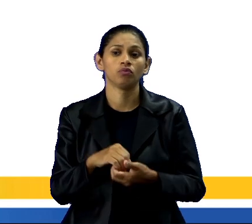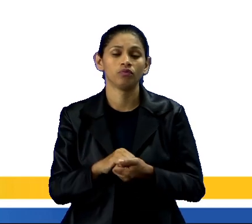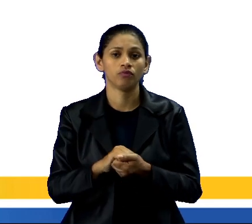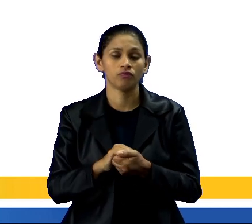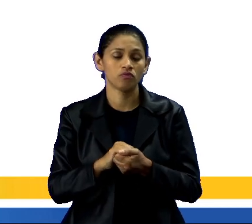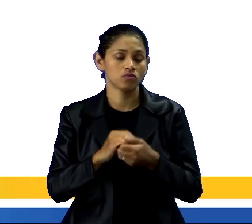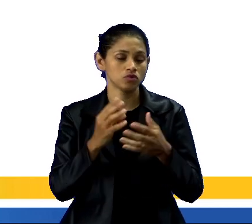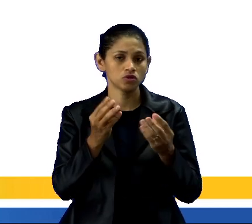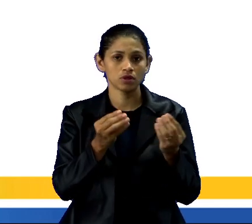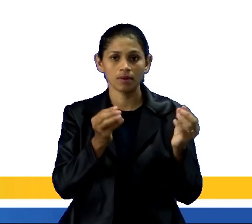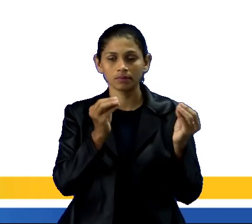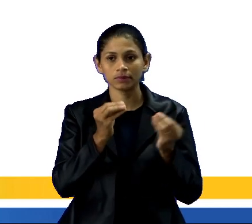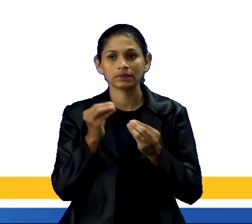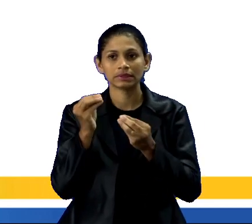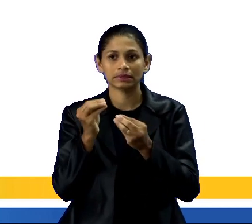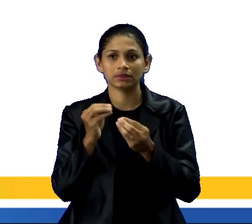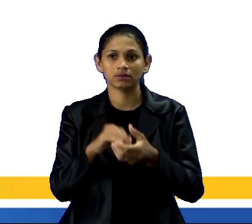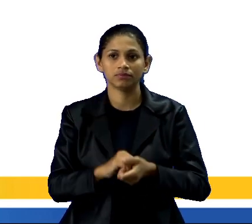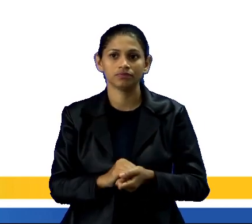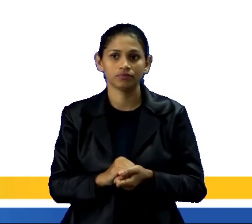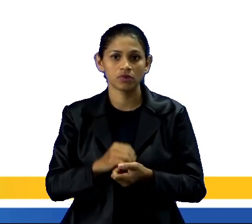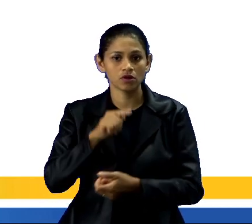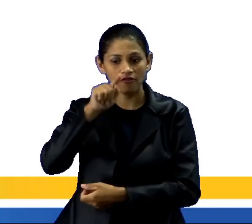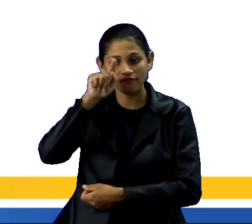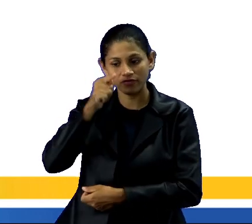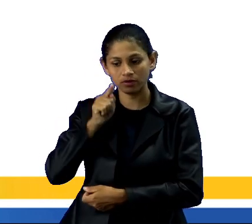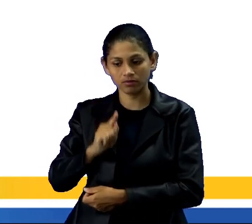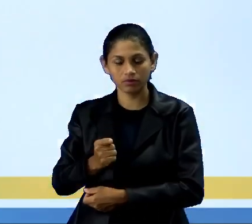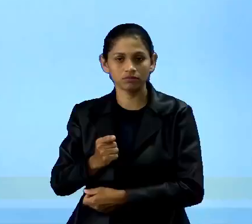E aí você viu que você colocou a vírgula automaticamente.